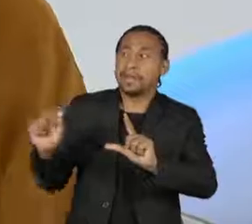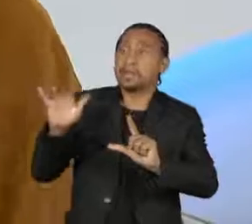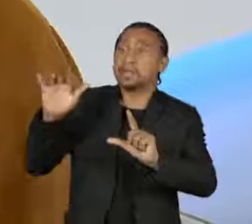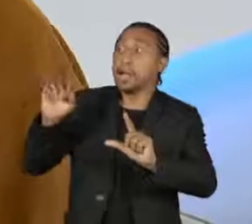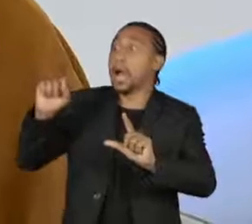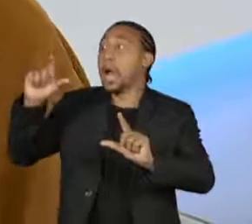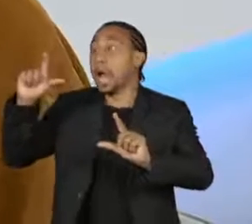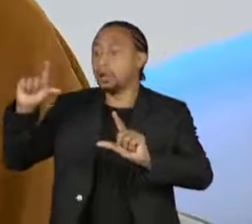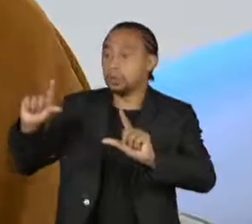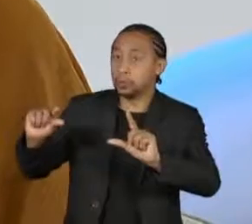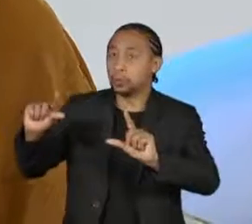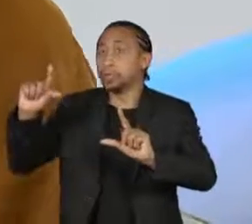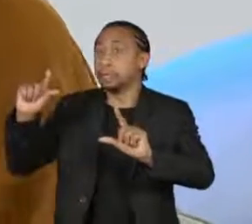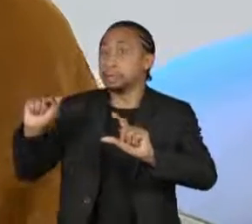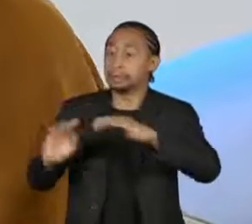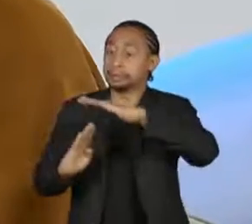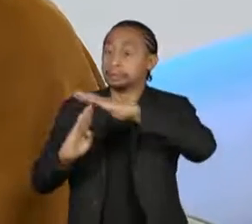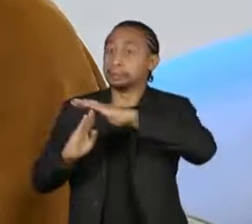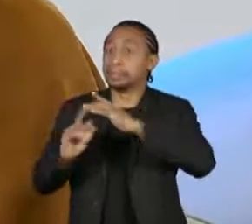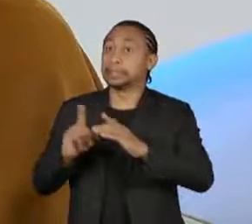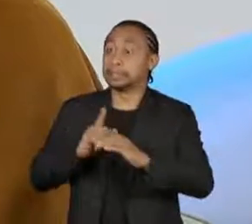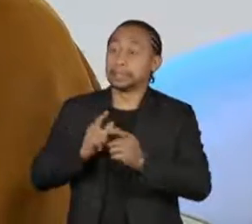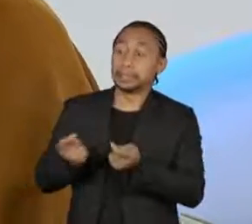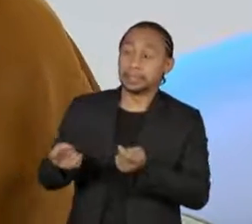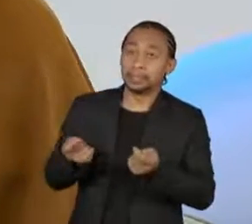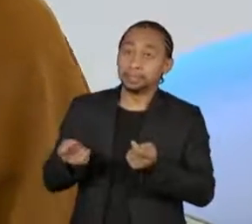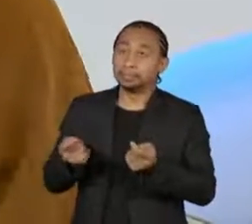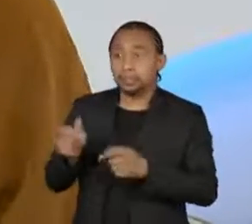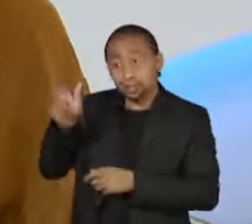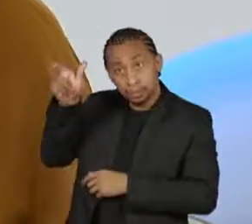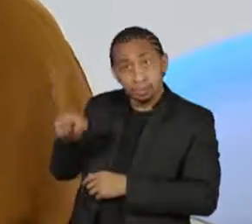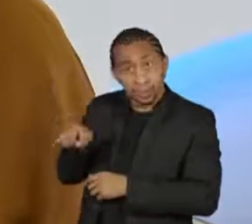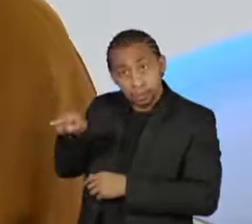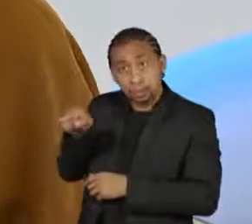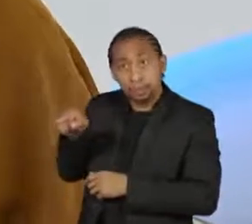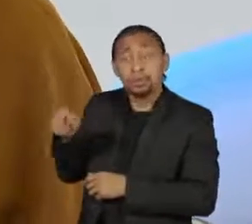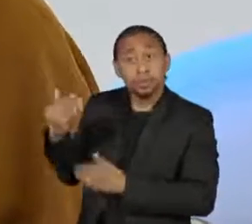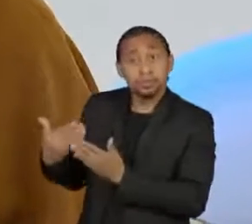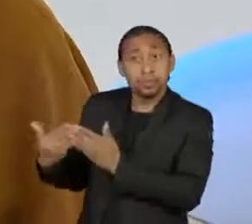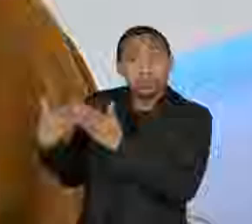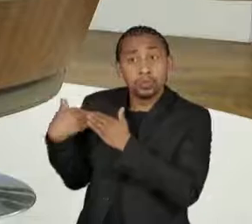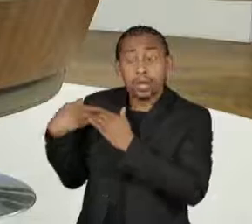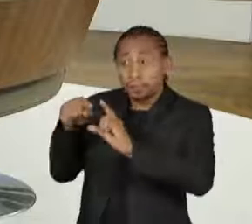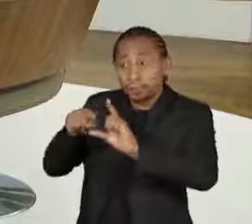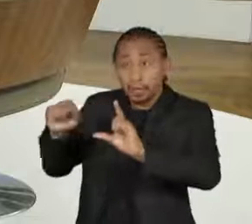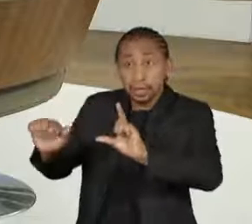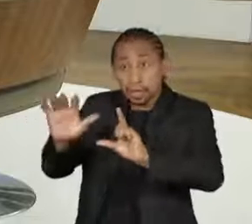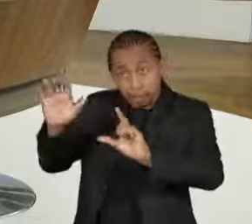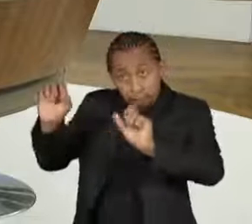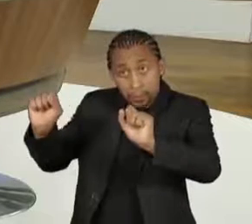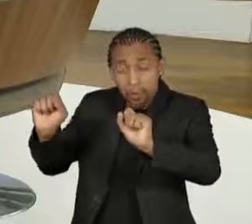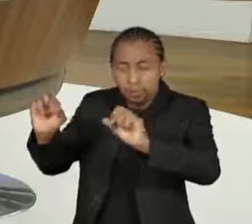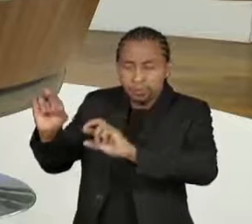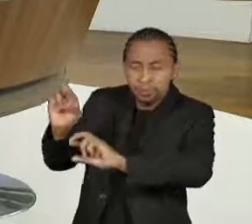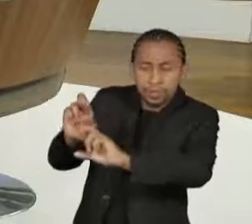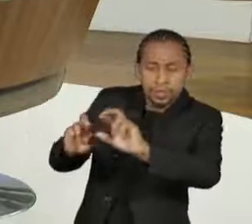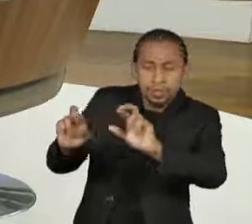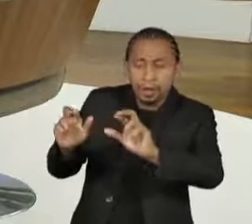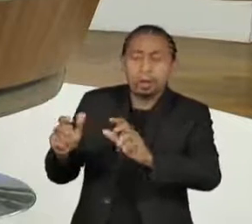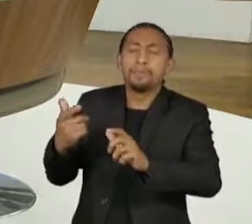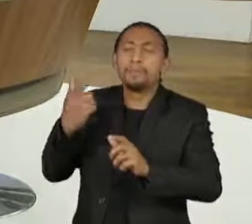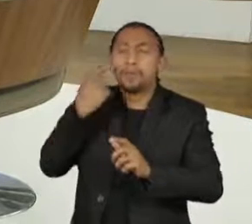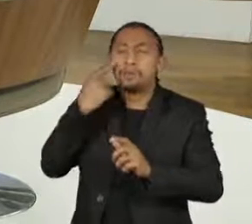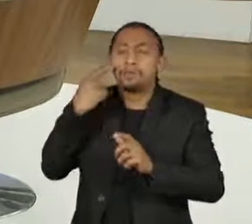teto e assim por diante. Essa autoridade nacional pode muito bem fazer essa verificação e verificar que